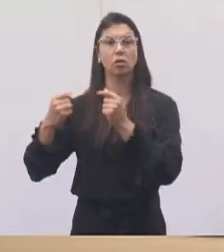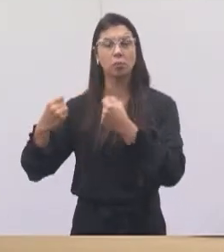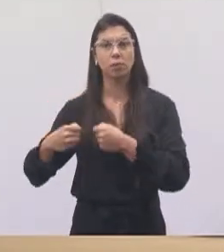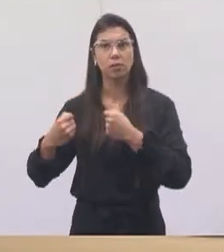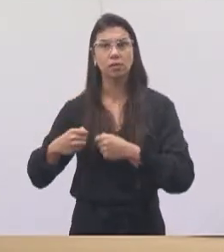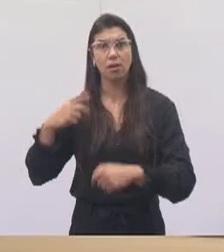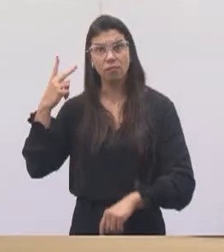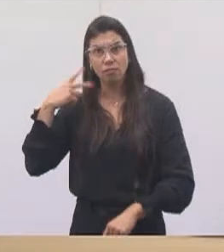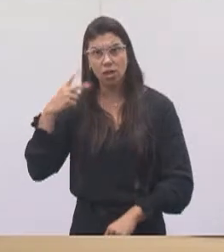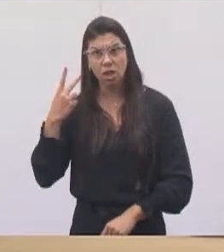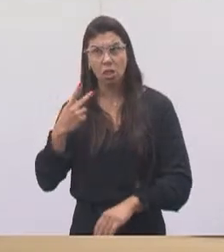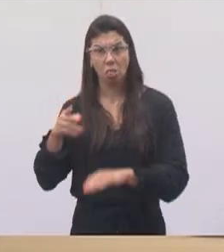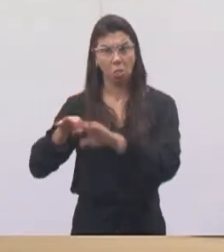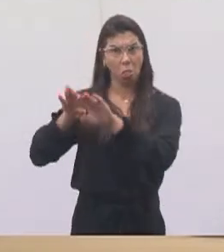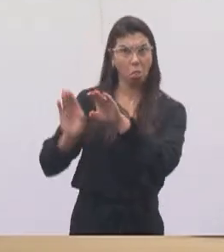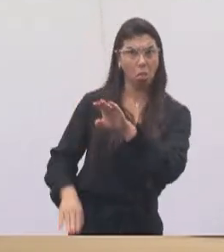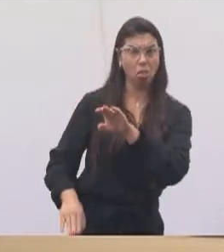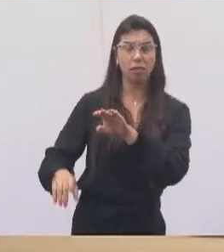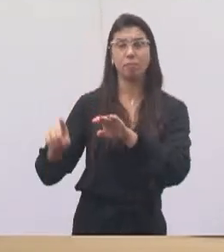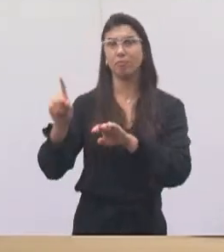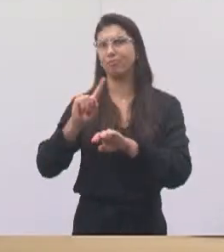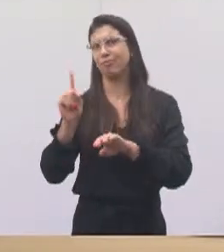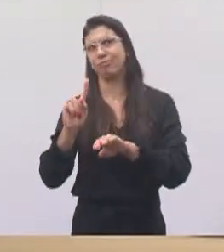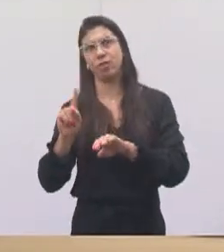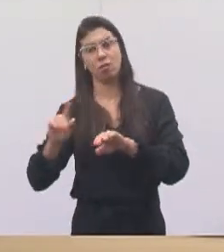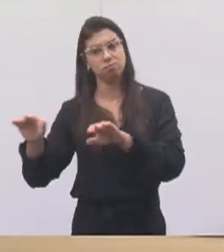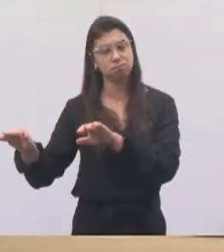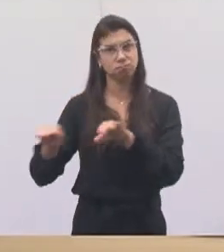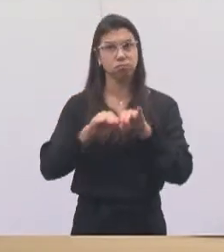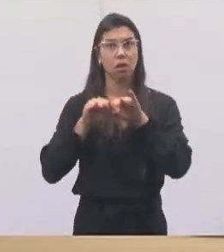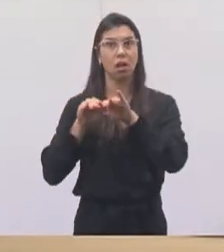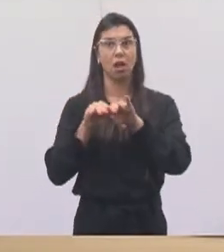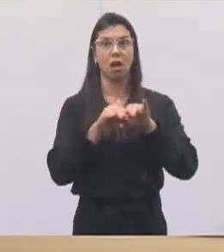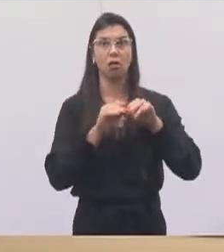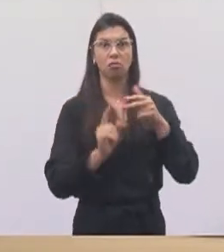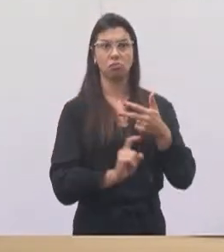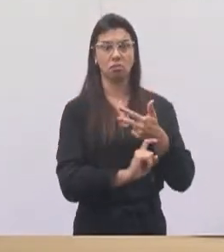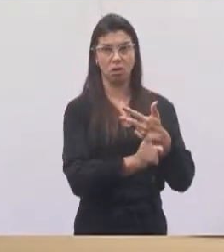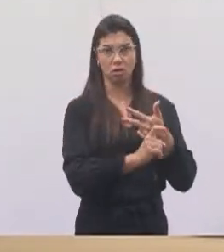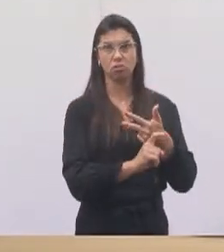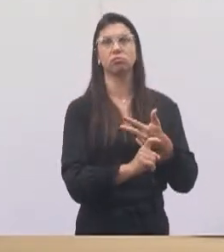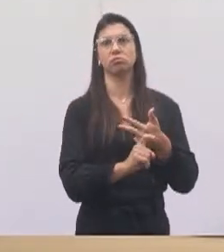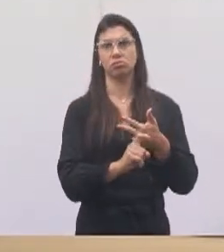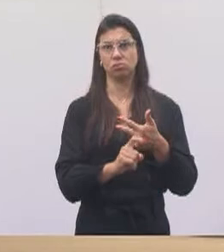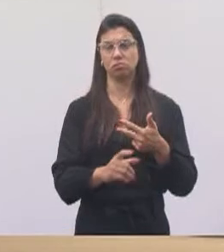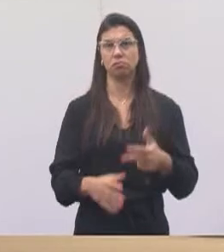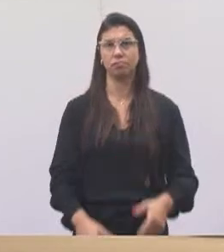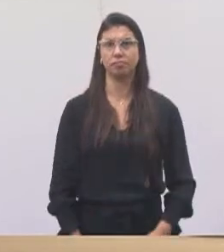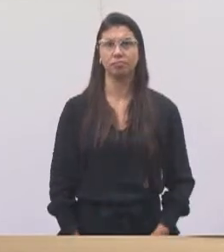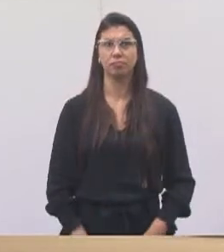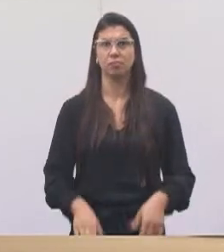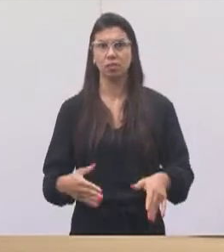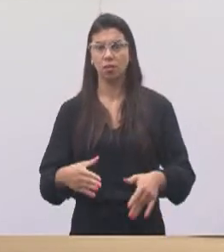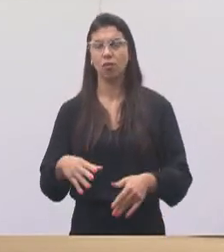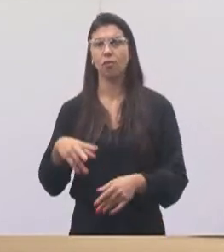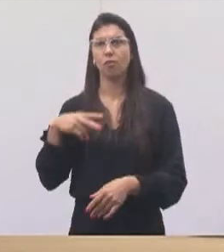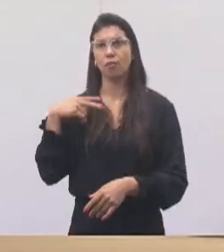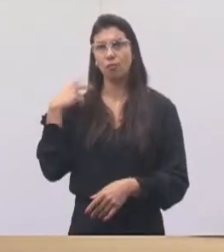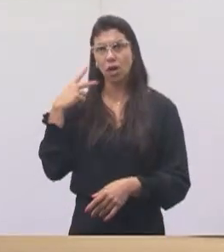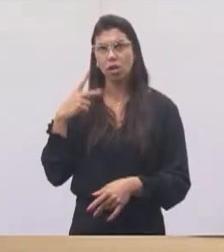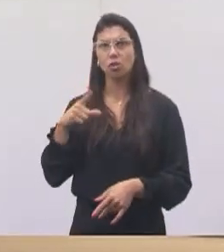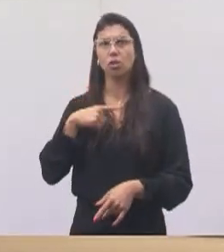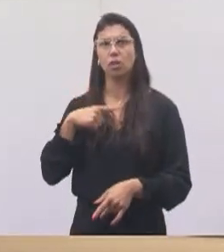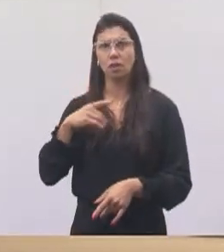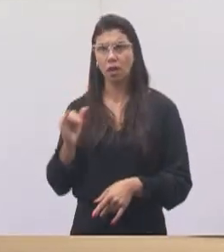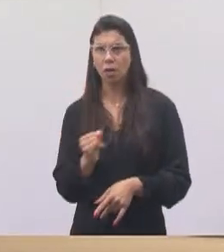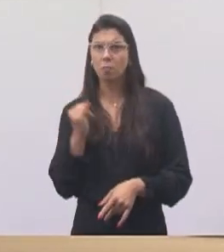Vereador não tem menos importância, vereador tem a mesma importância que um prefeito da cidade, vereador tem a mesma importância